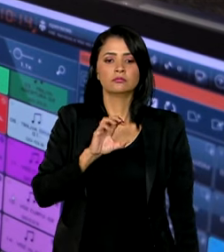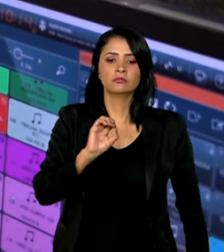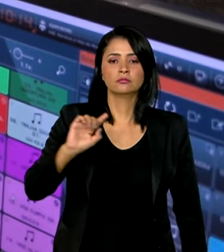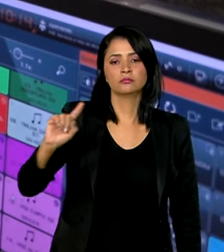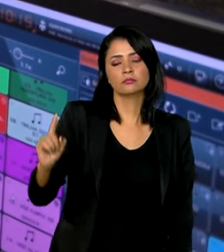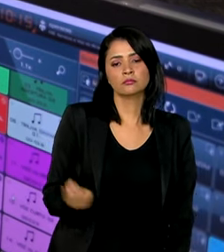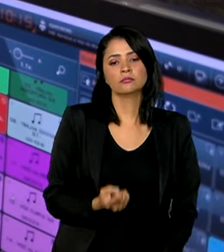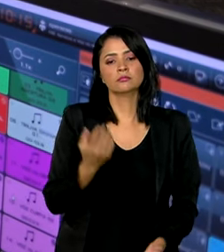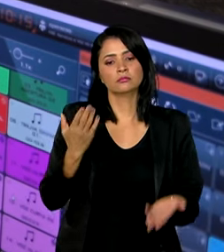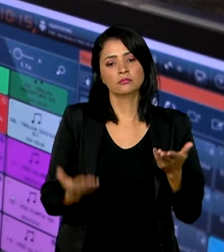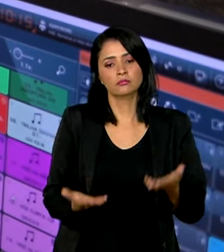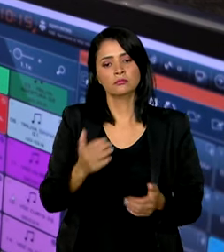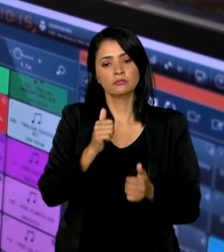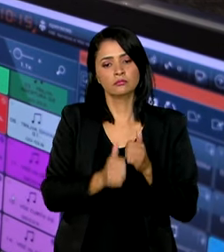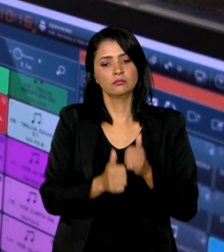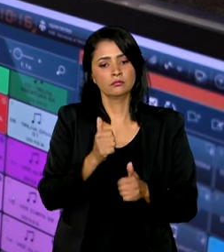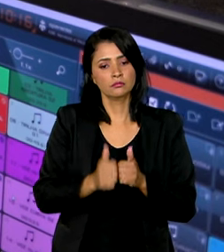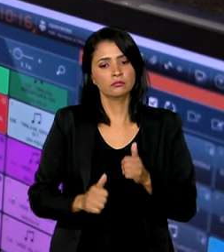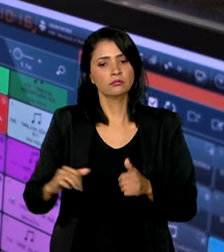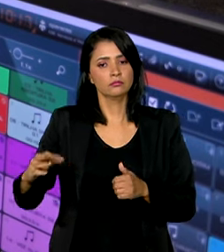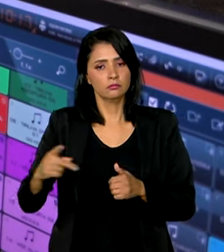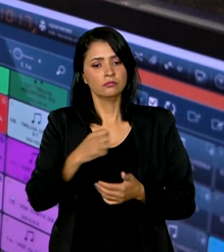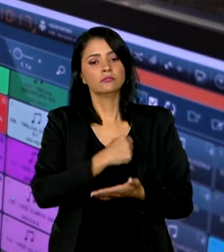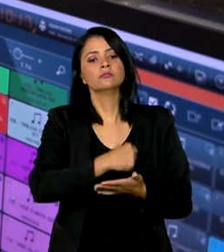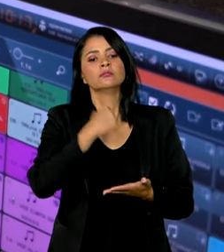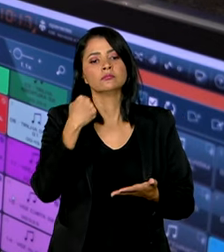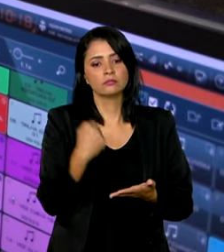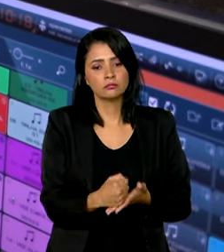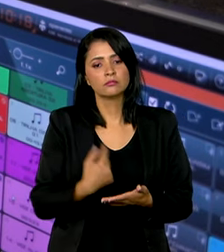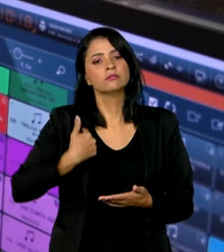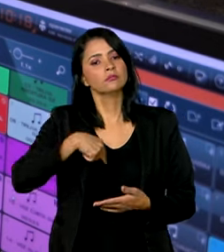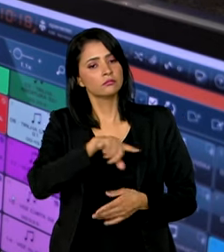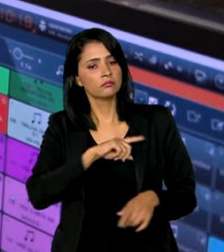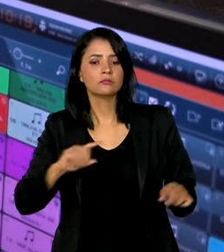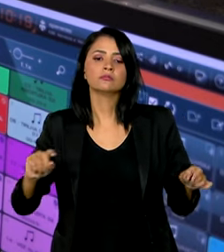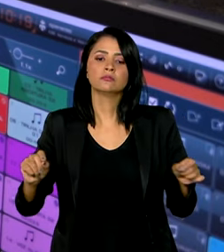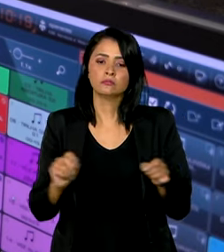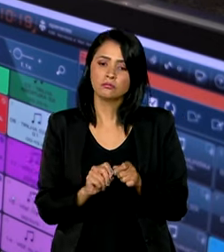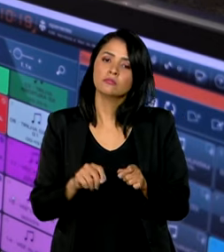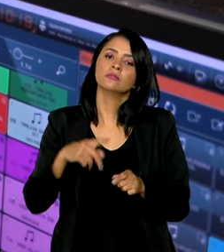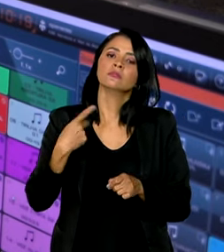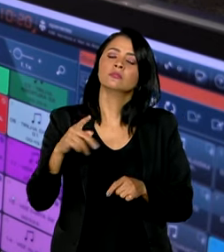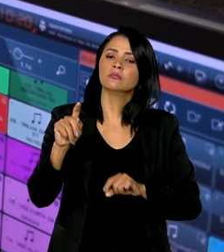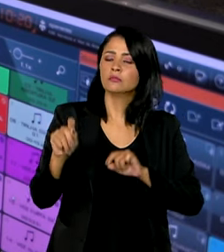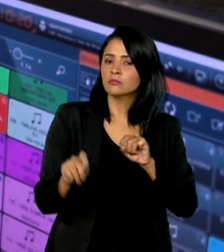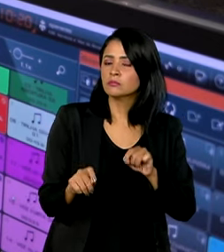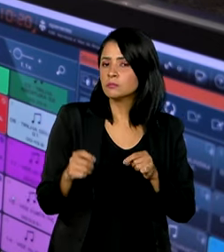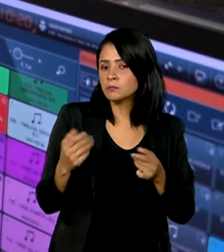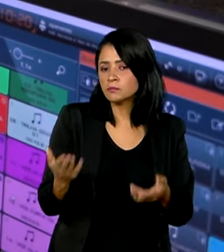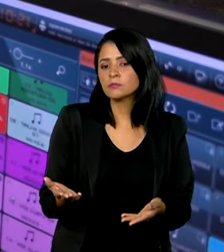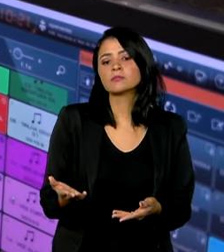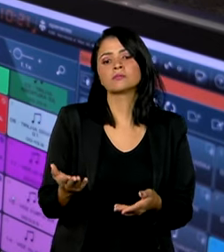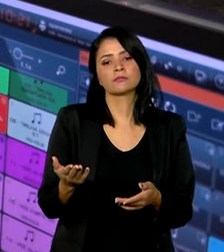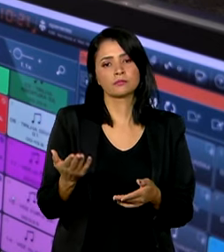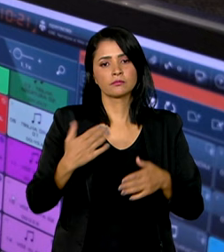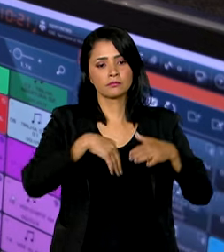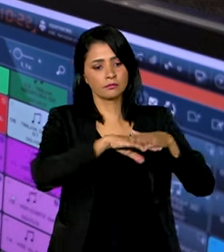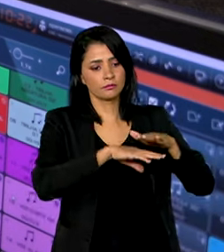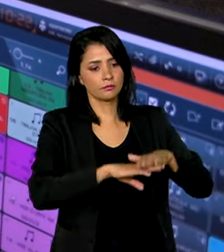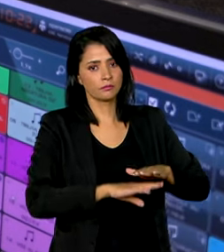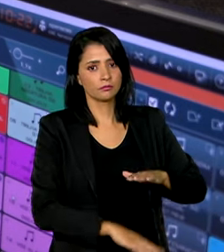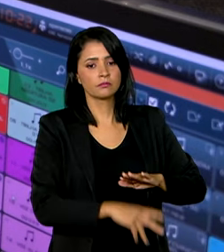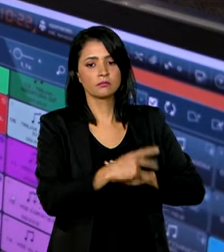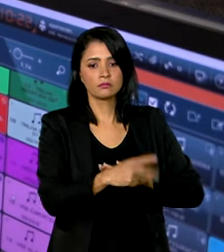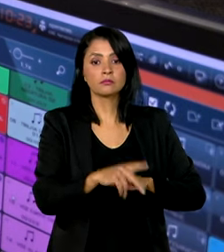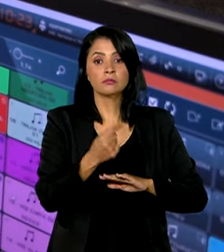toneladas de arroz e todos os contratos que nós executarmos será feito feito e o estoque público quando